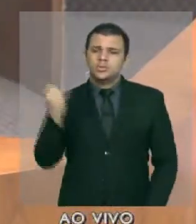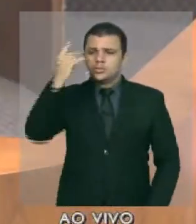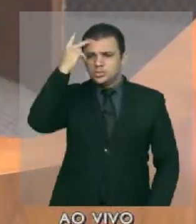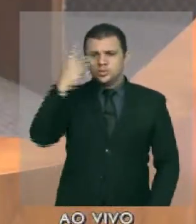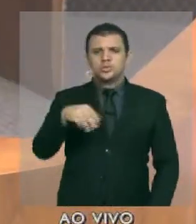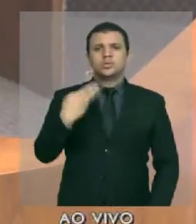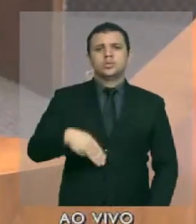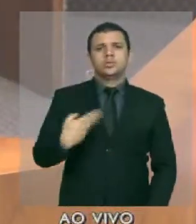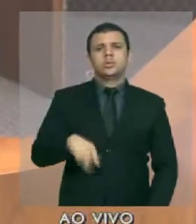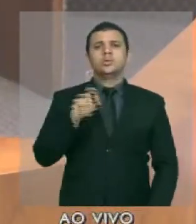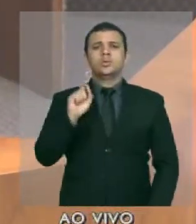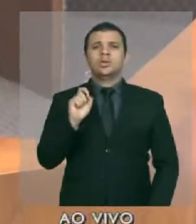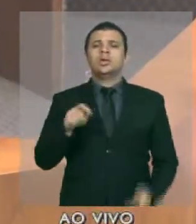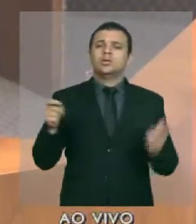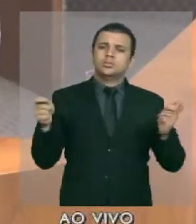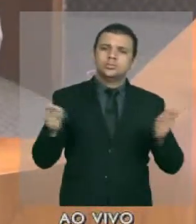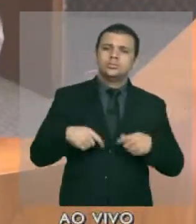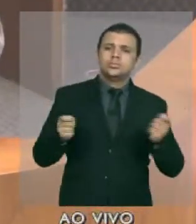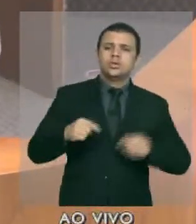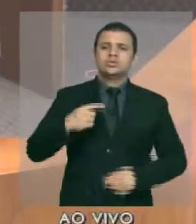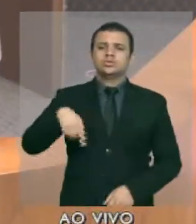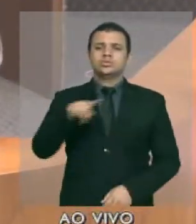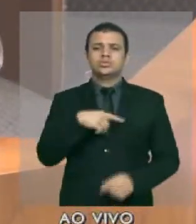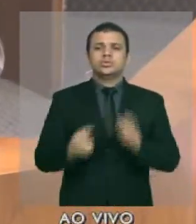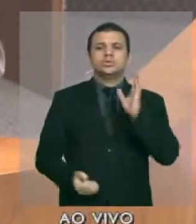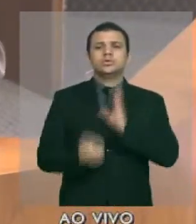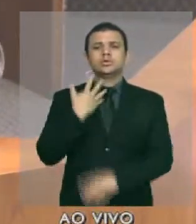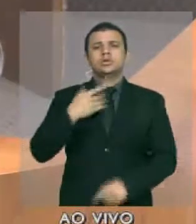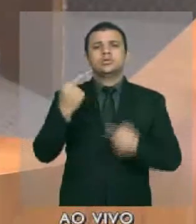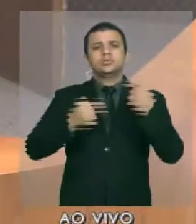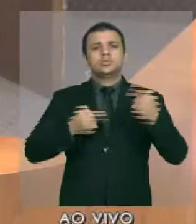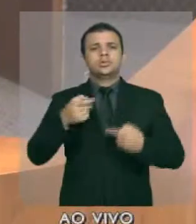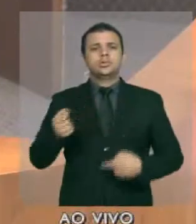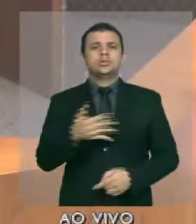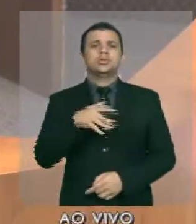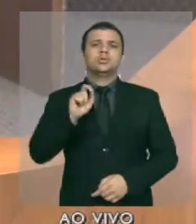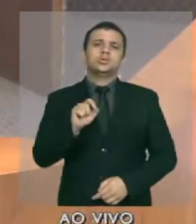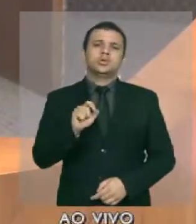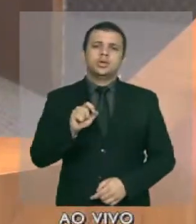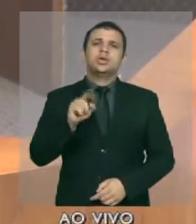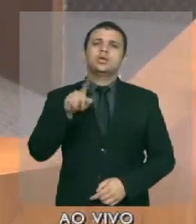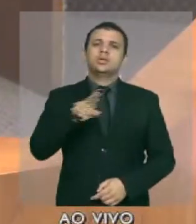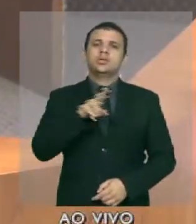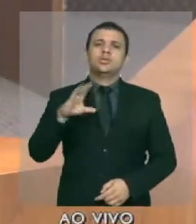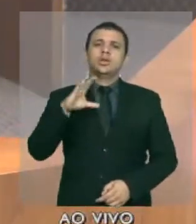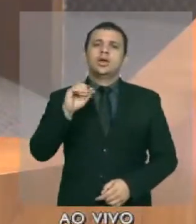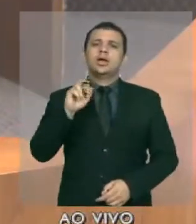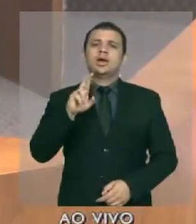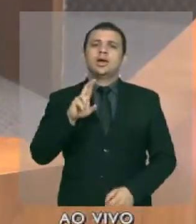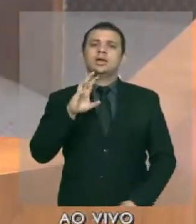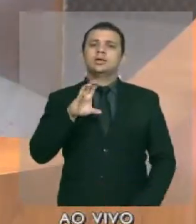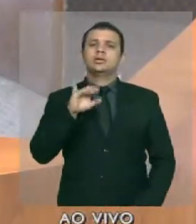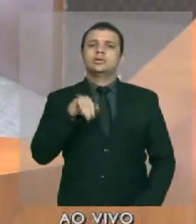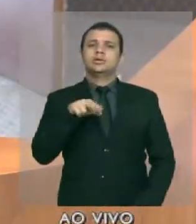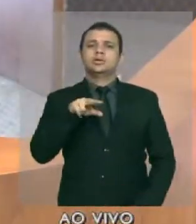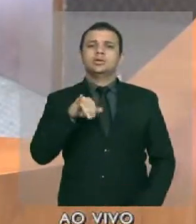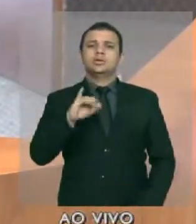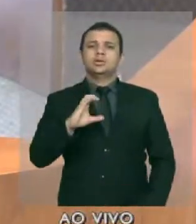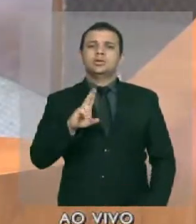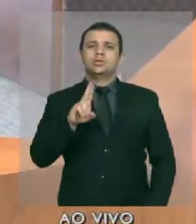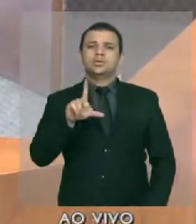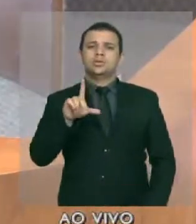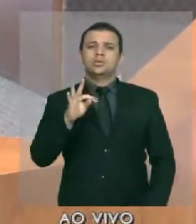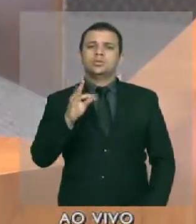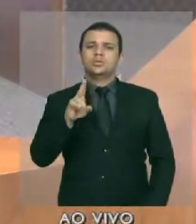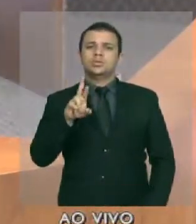o Maranhão que a possibilidade de nós implementarmos a política da carcinicultura da criação do Camarão porque que